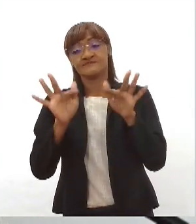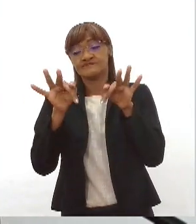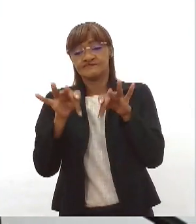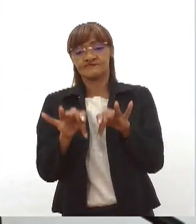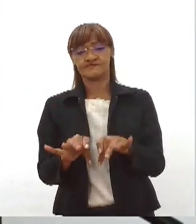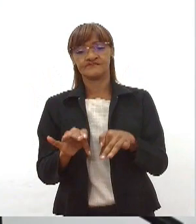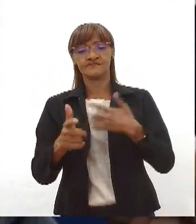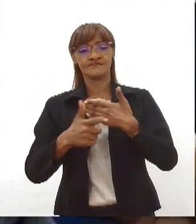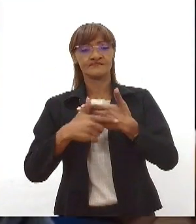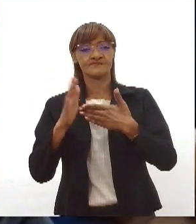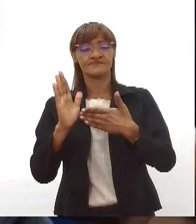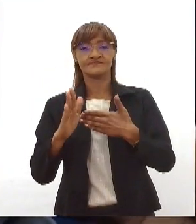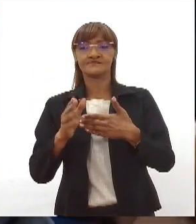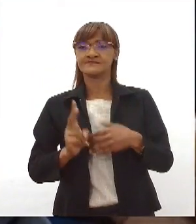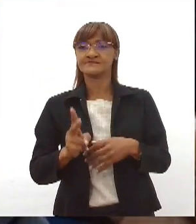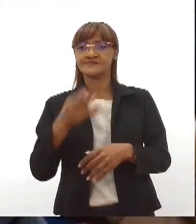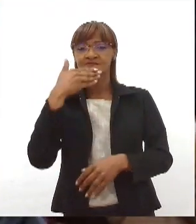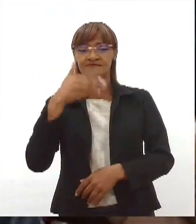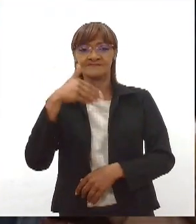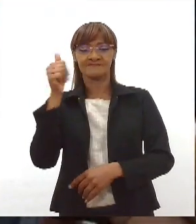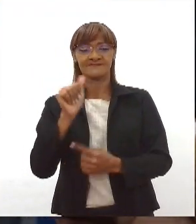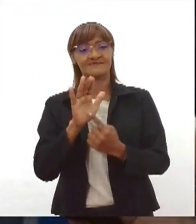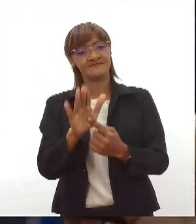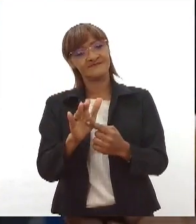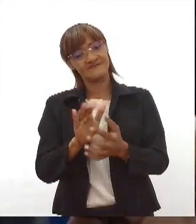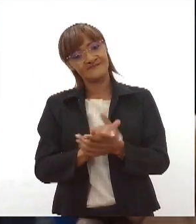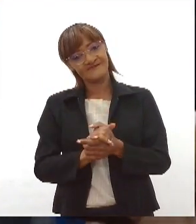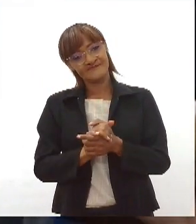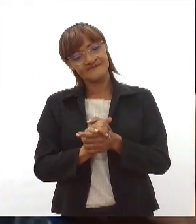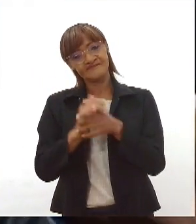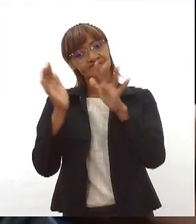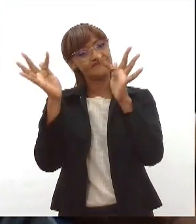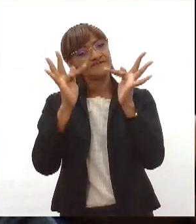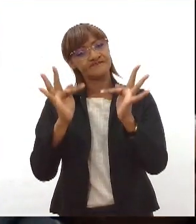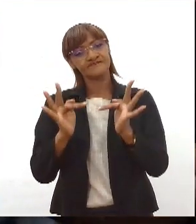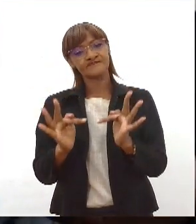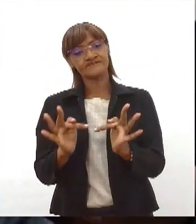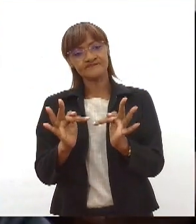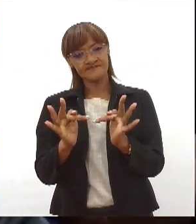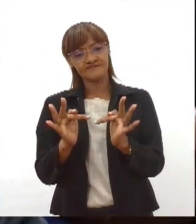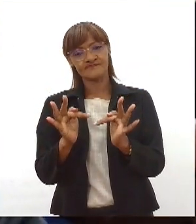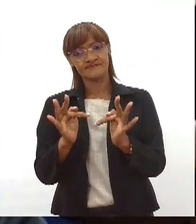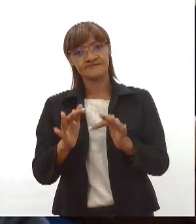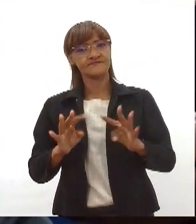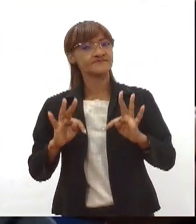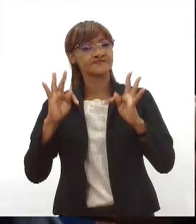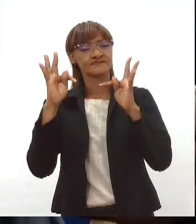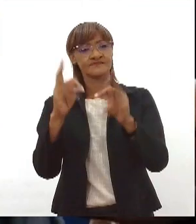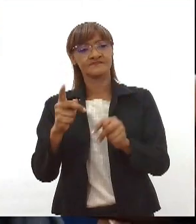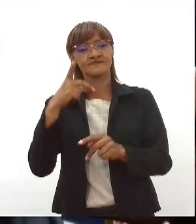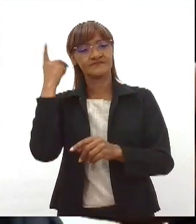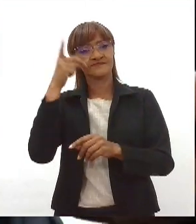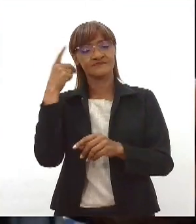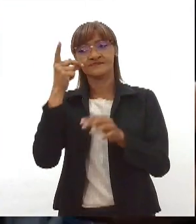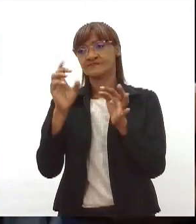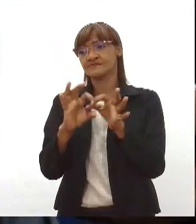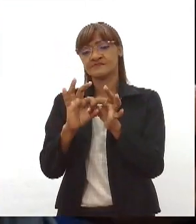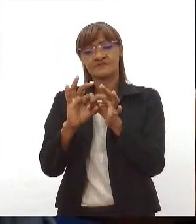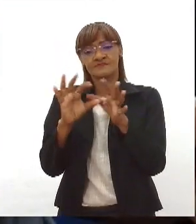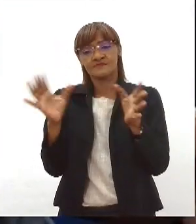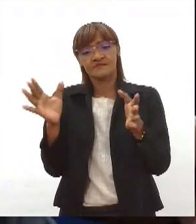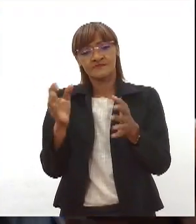dar o seu melhor vivemos a felicidade de deixar que todos os deputados ficassem à vontade e